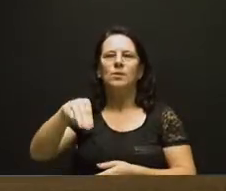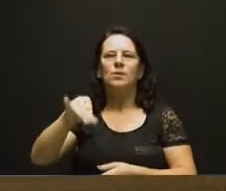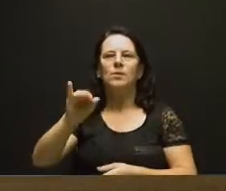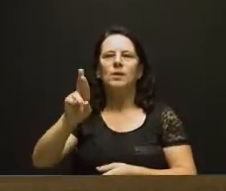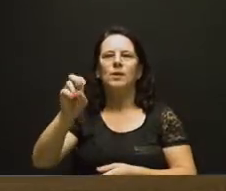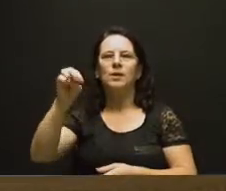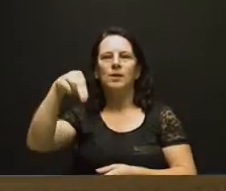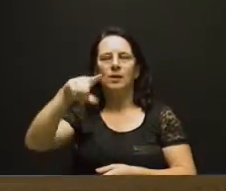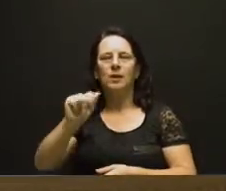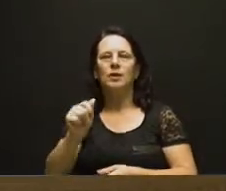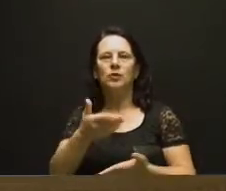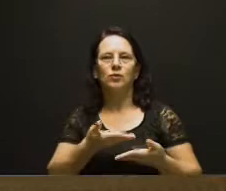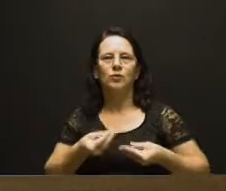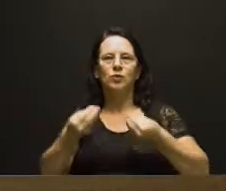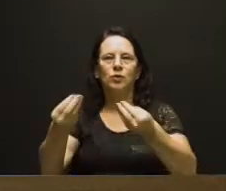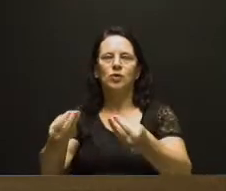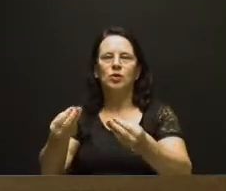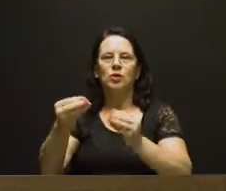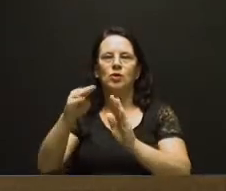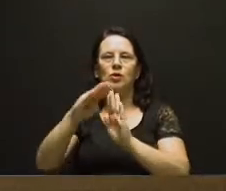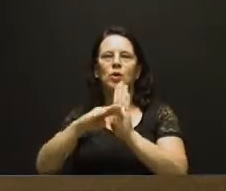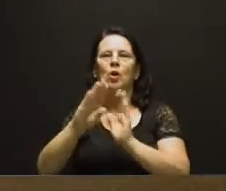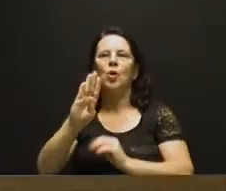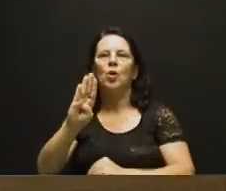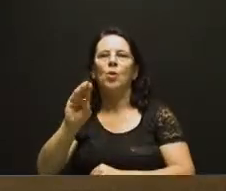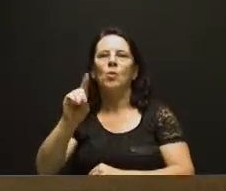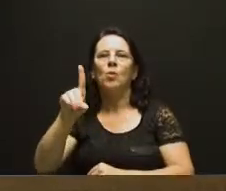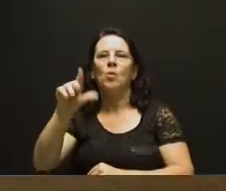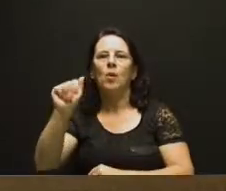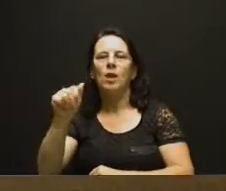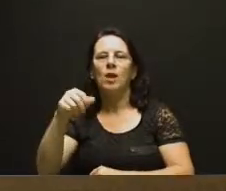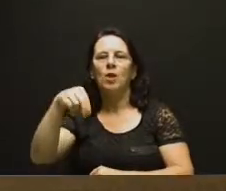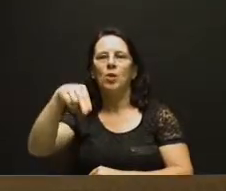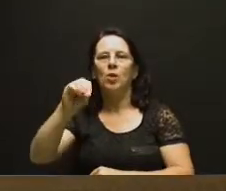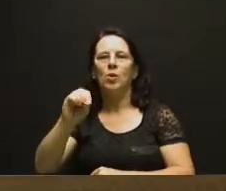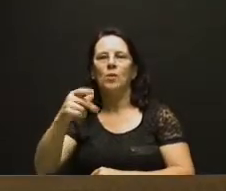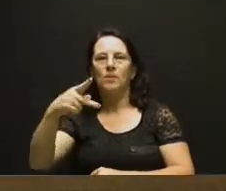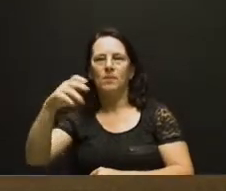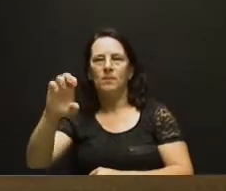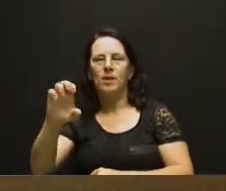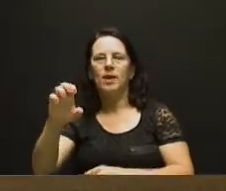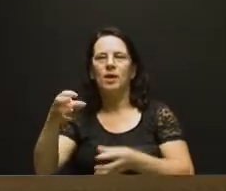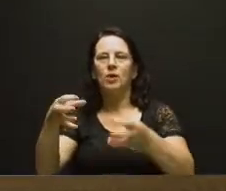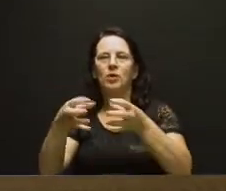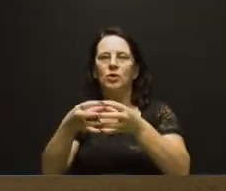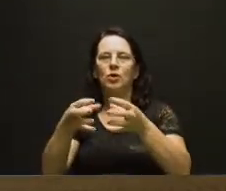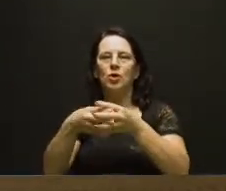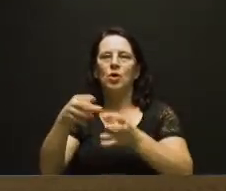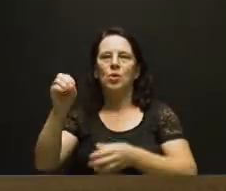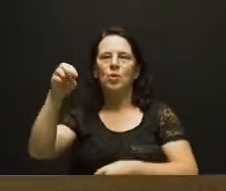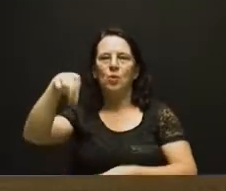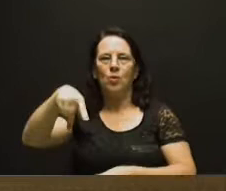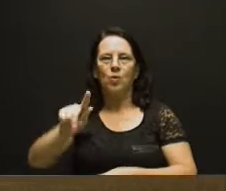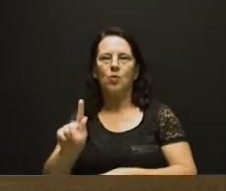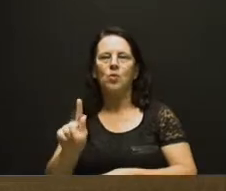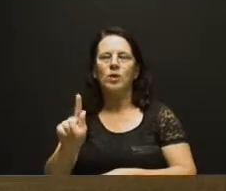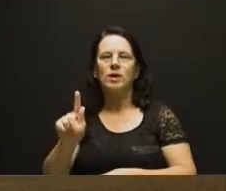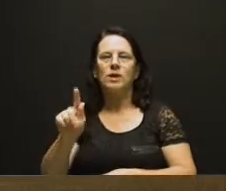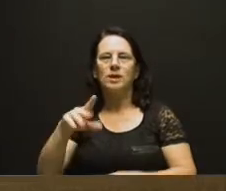de ser convidado para entregar o programa bola no pé leandro é de uma ong de santas